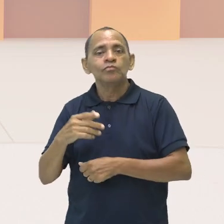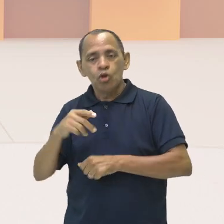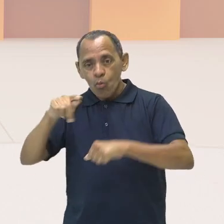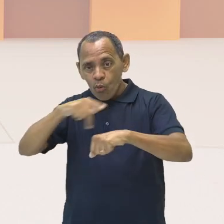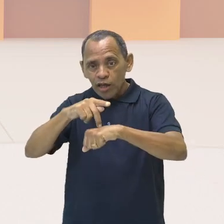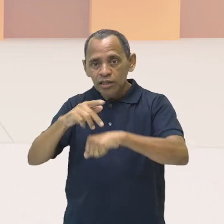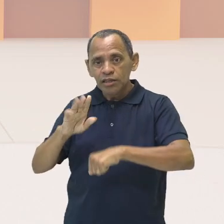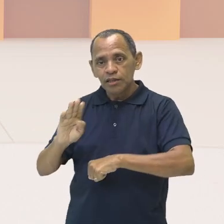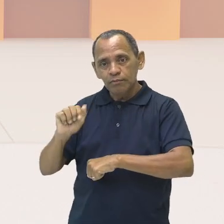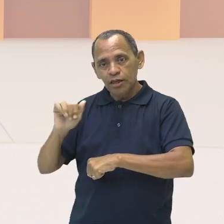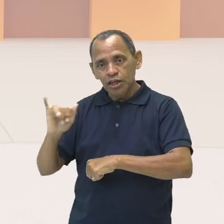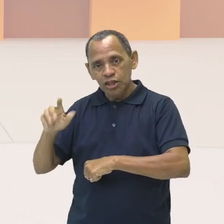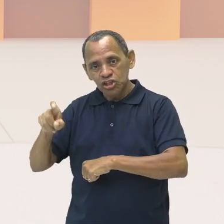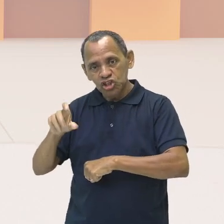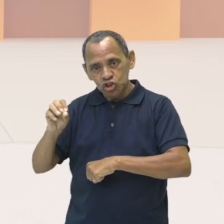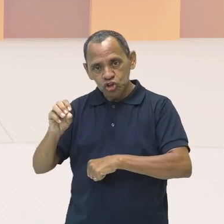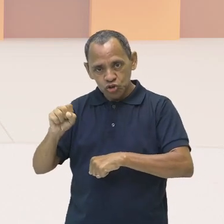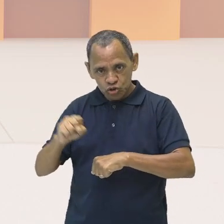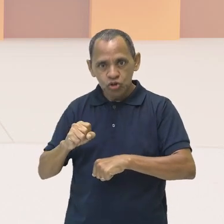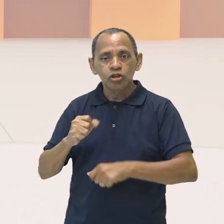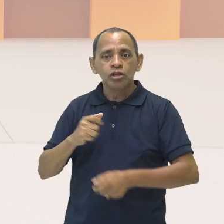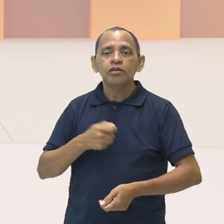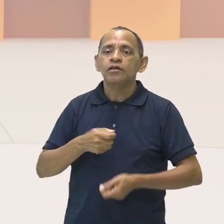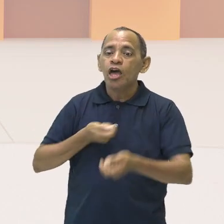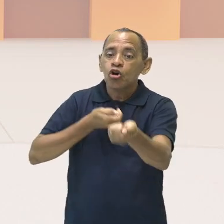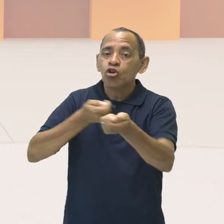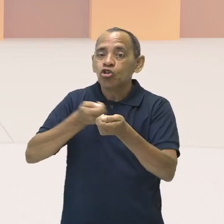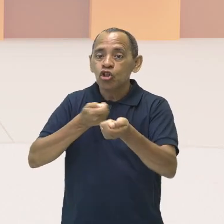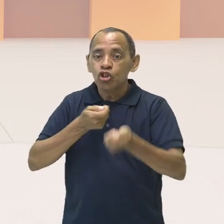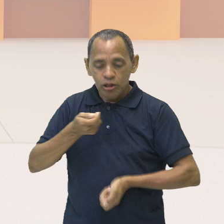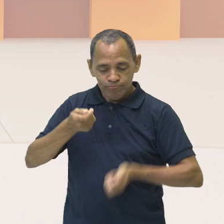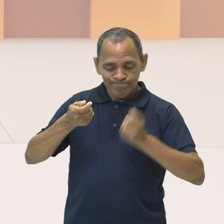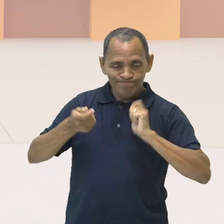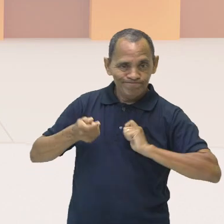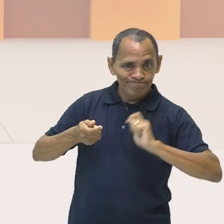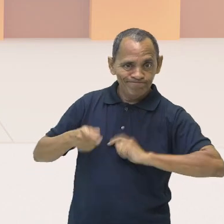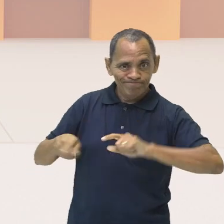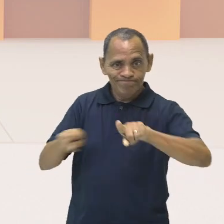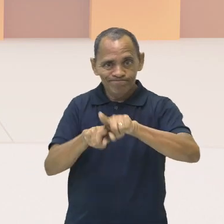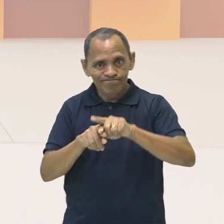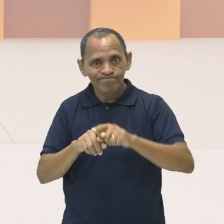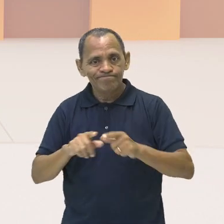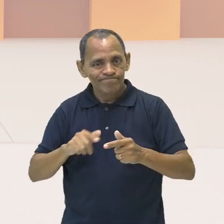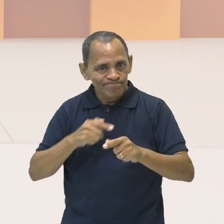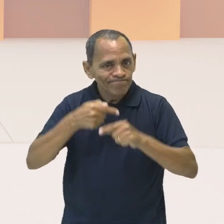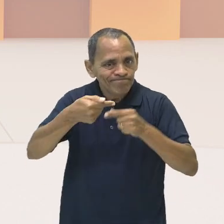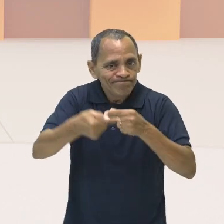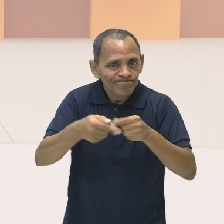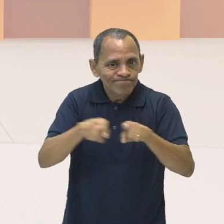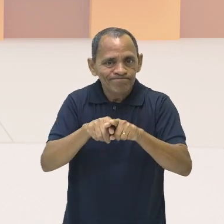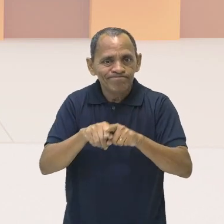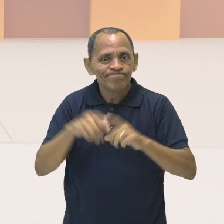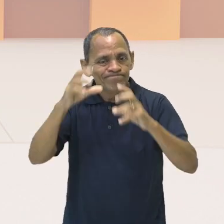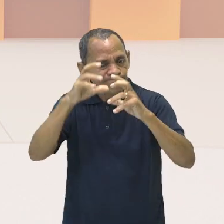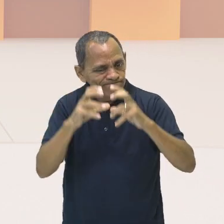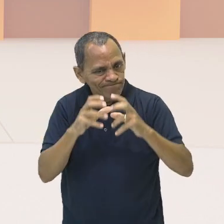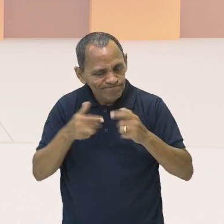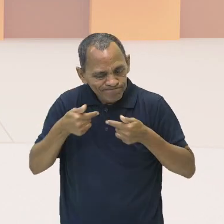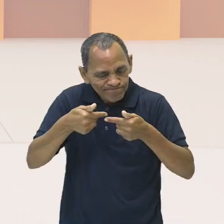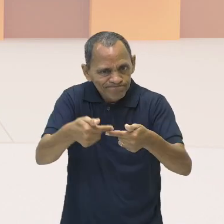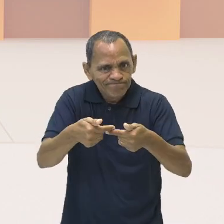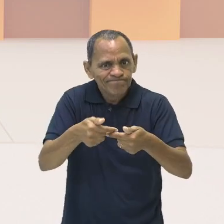controlados pela Espanha. E com vários conflitos de uma guerra muito intensa, os